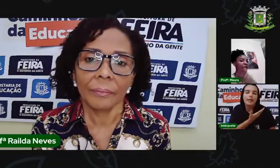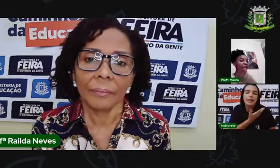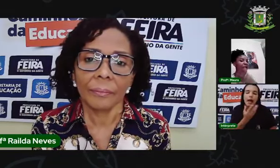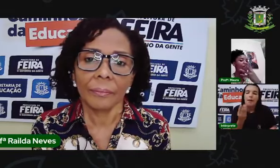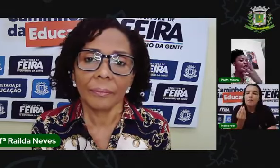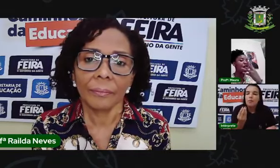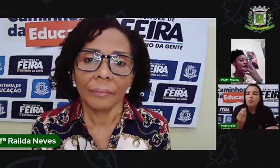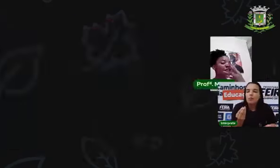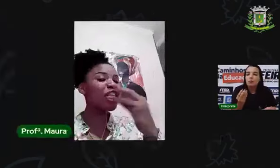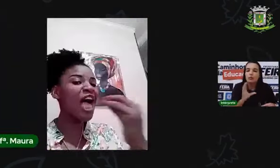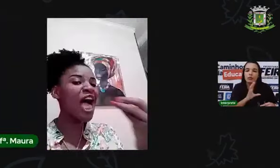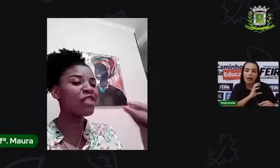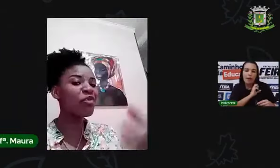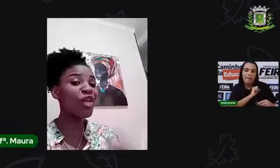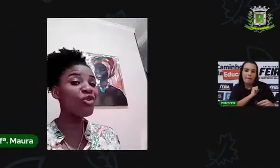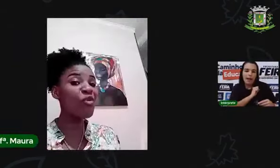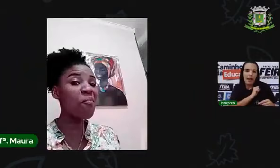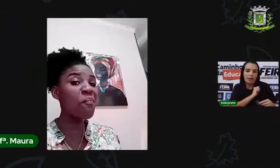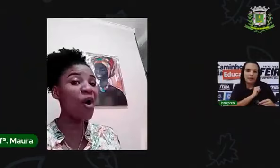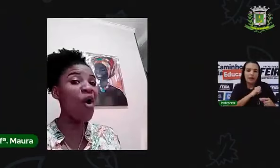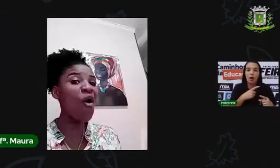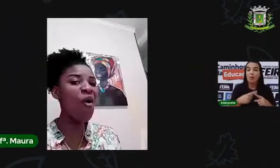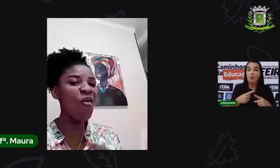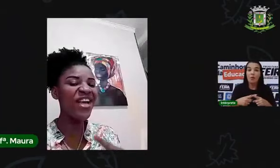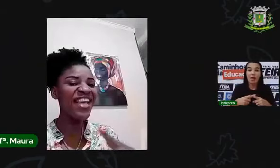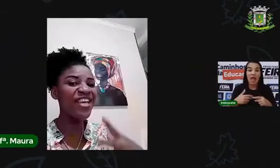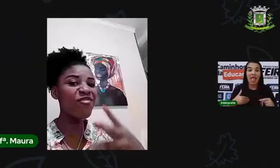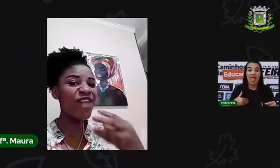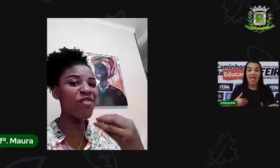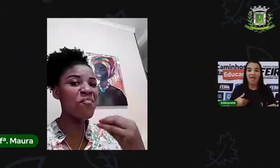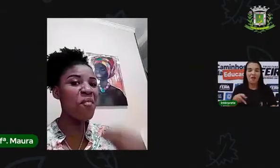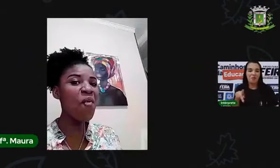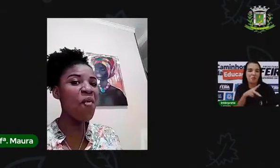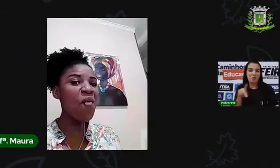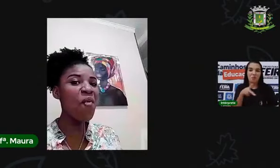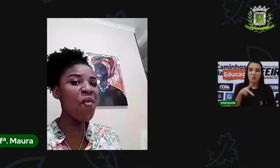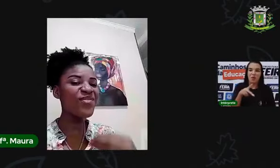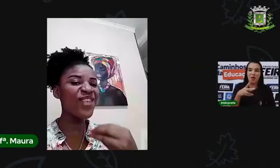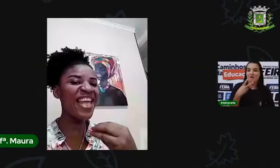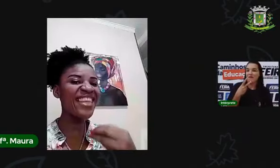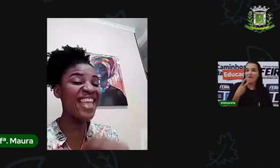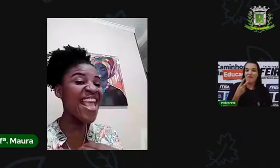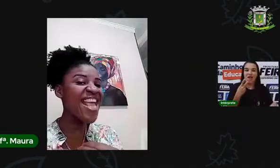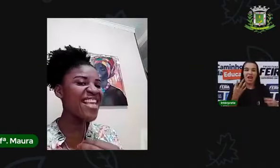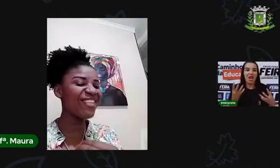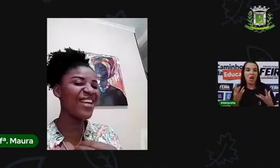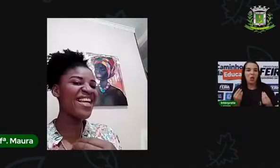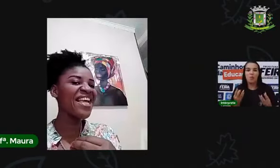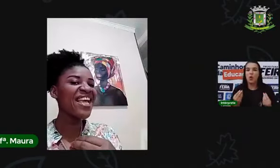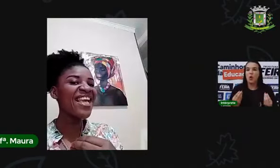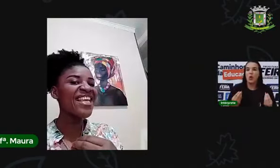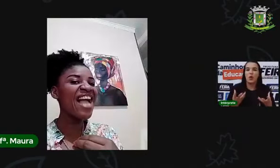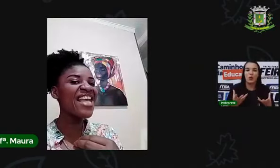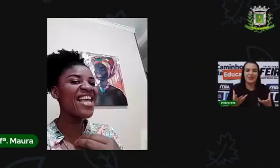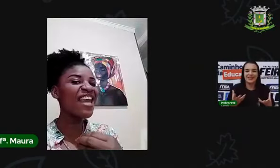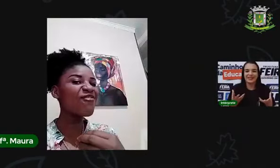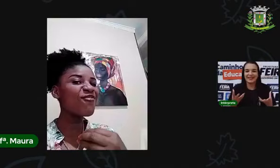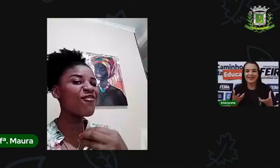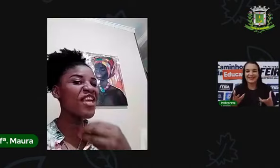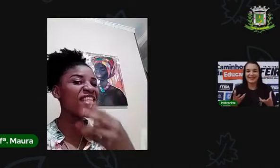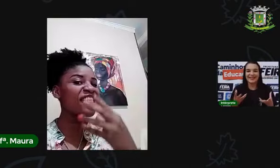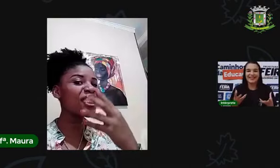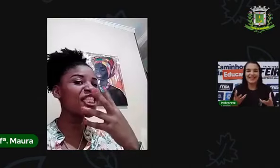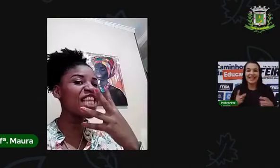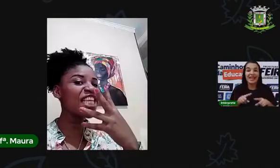é? A minha oralidade, porque eu sou pró, eu falo muito, eu sou faladeira, não é? E aí